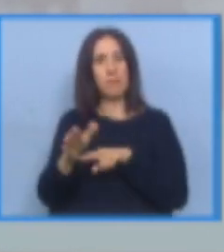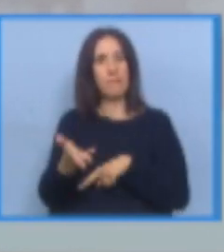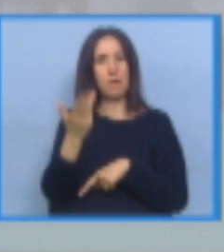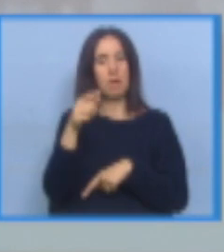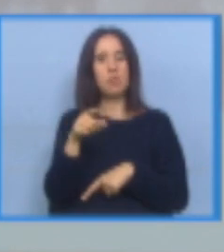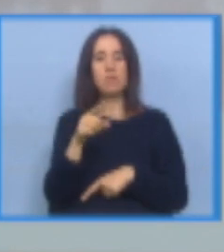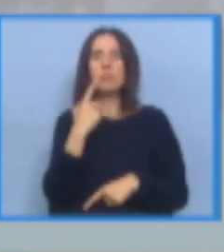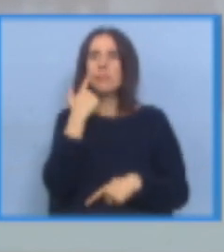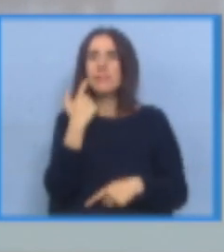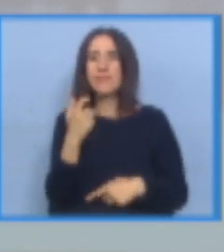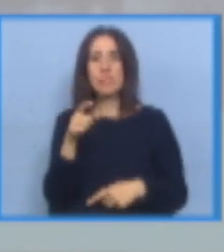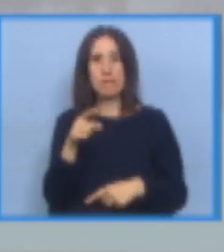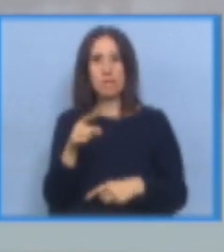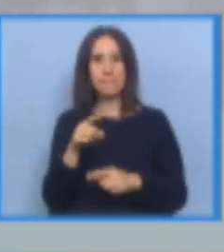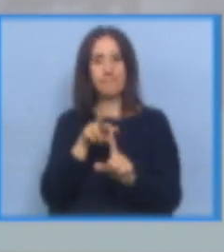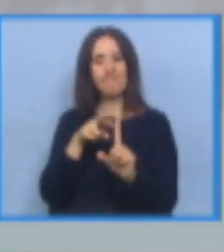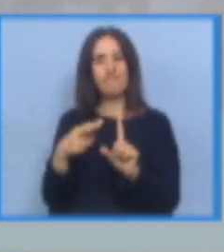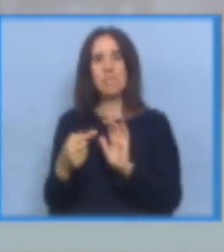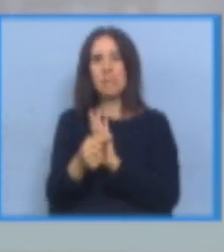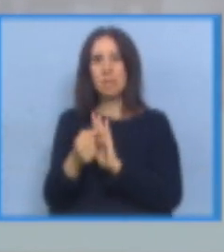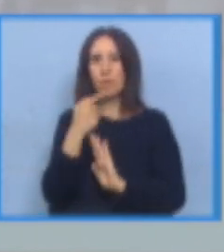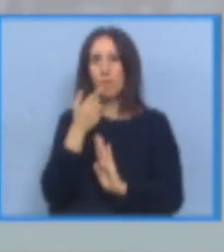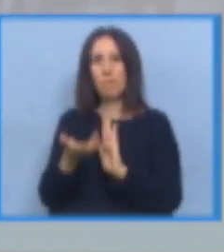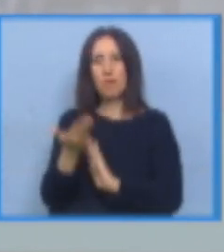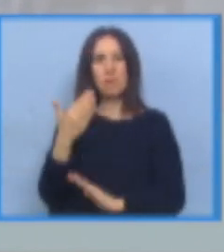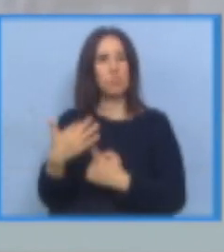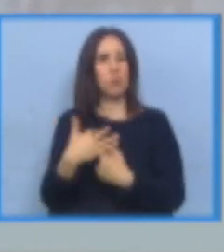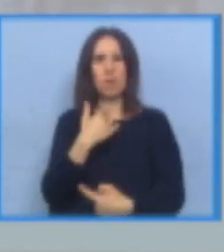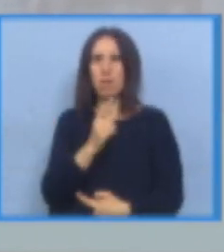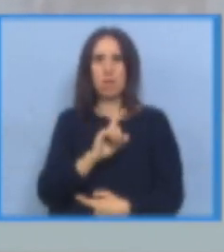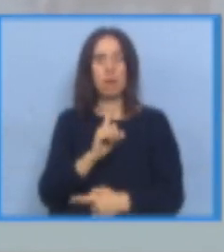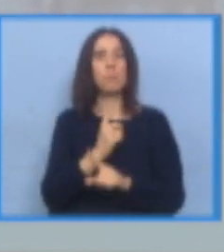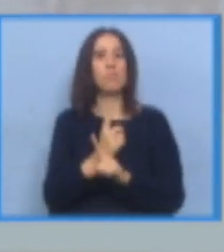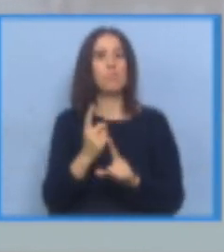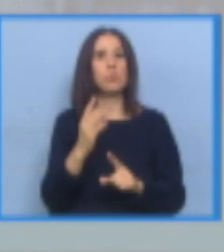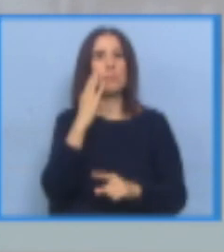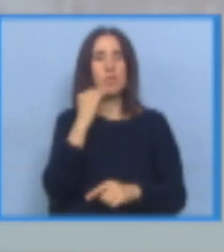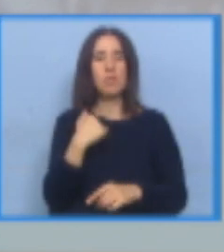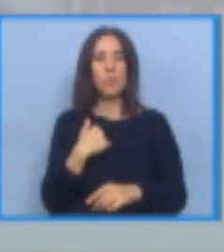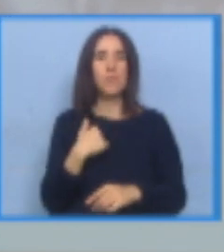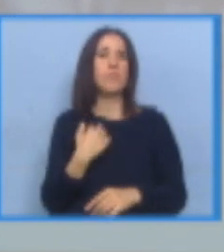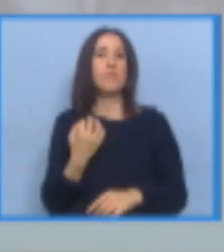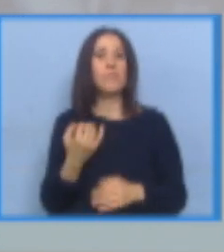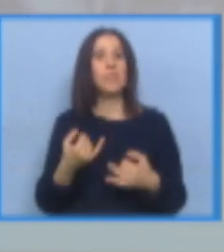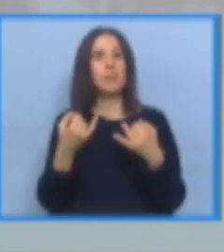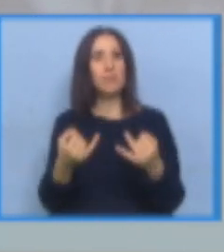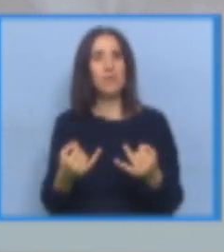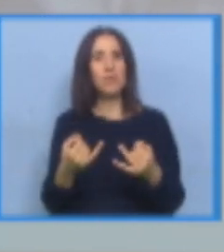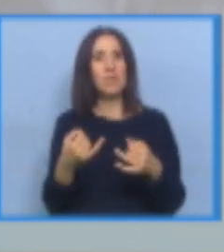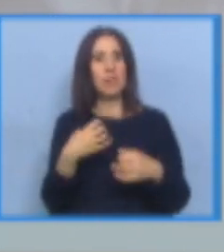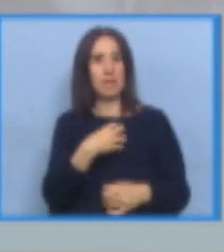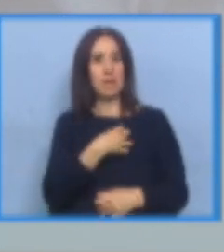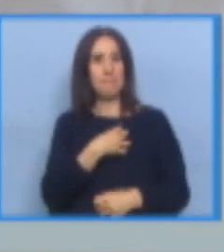eu penso que essa dimensão mais negativa não vai influenciar, porque eu acho que entrando depois a equipa das